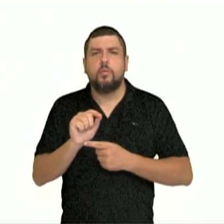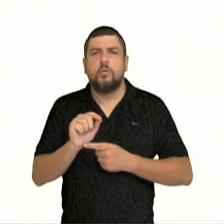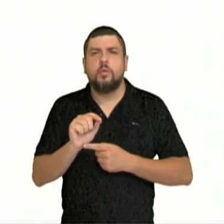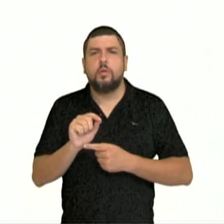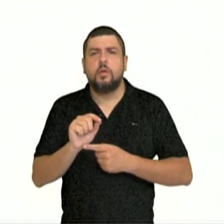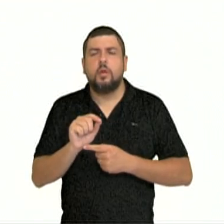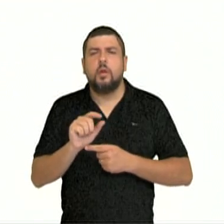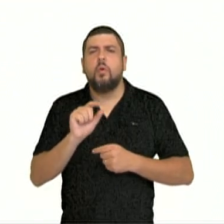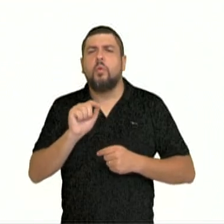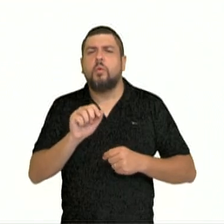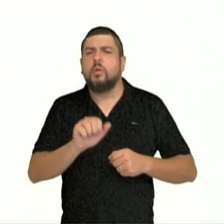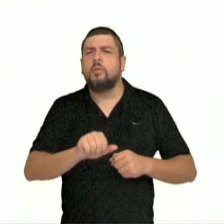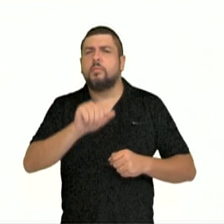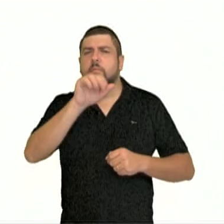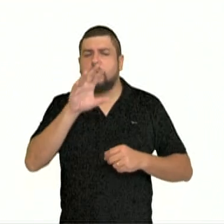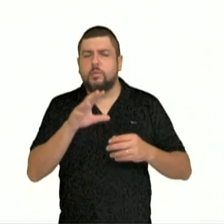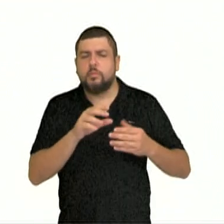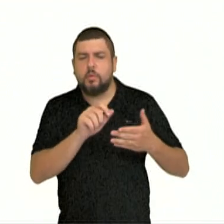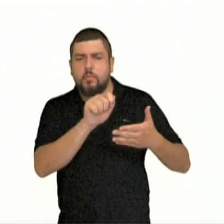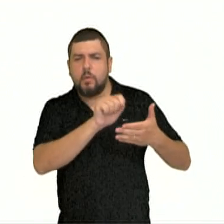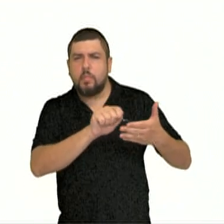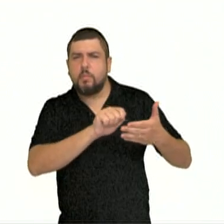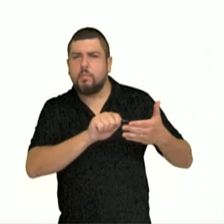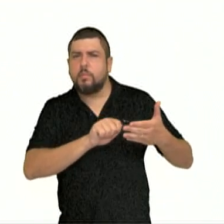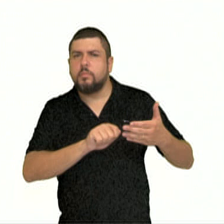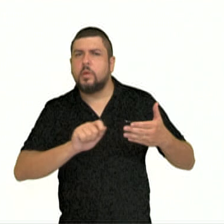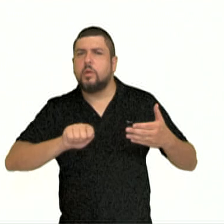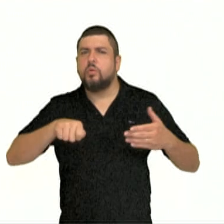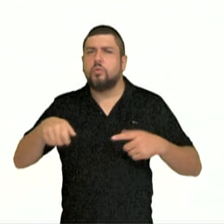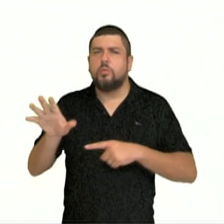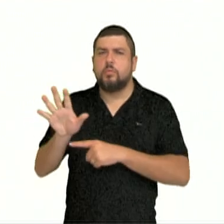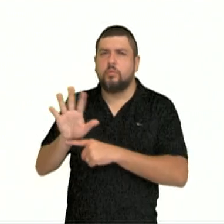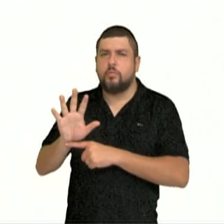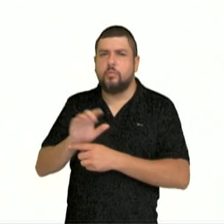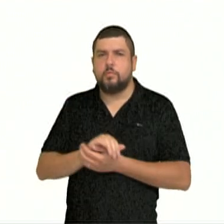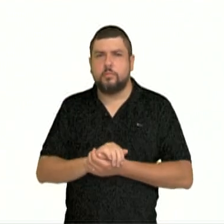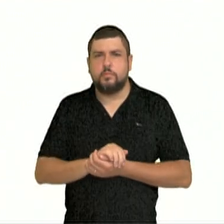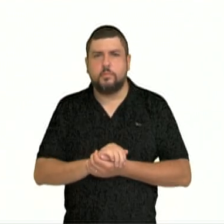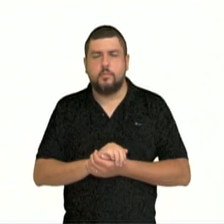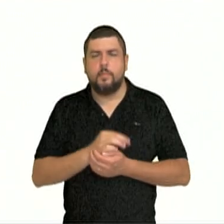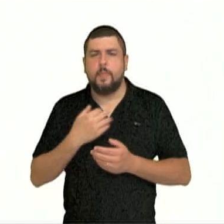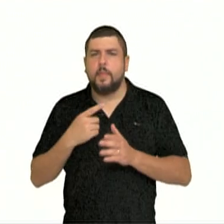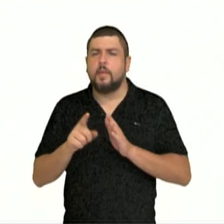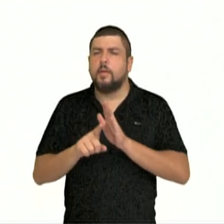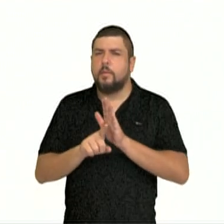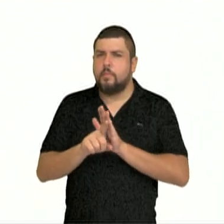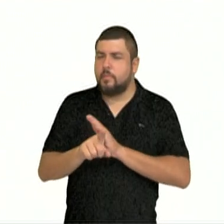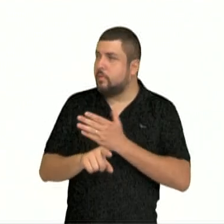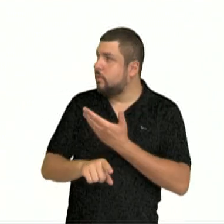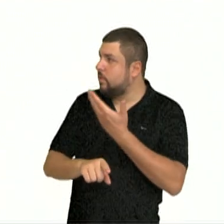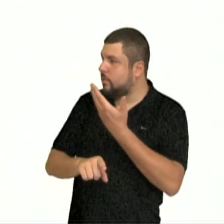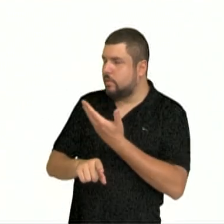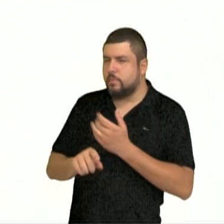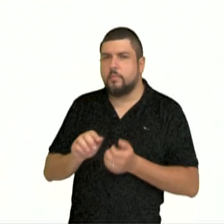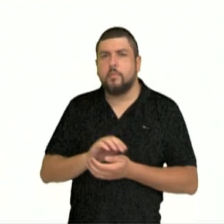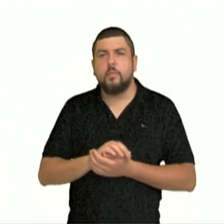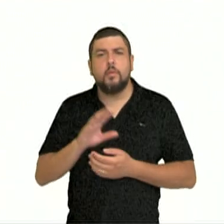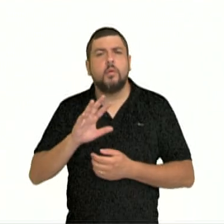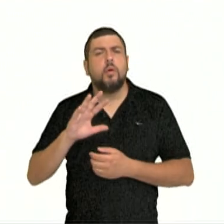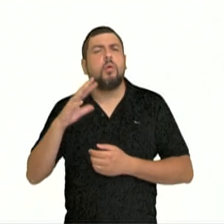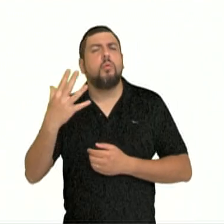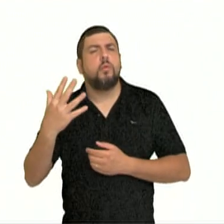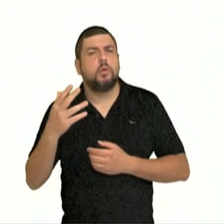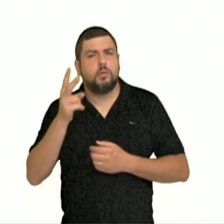poderia ter sido abordado sobre esse filme. Perguntas norteadoras que podem ajudar. Quando se passa a